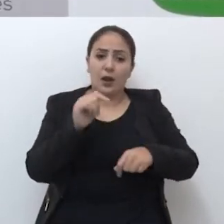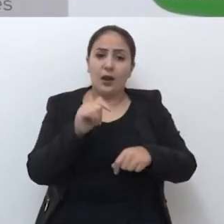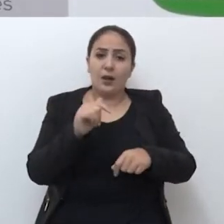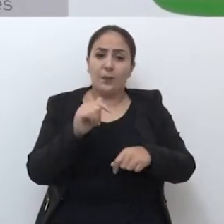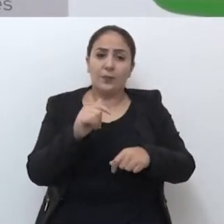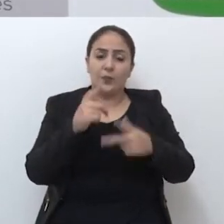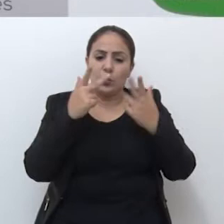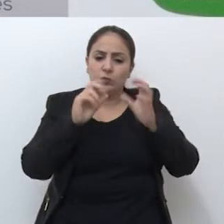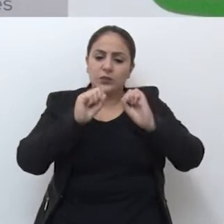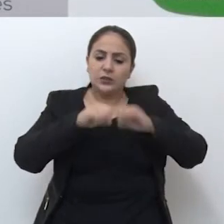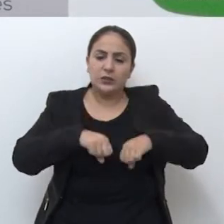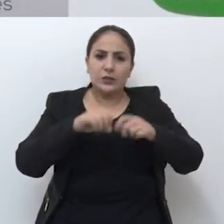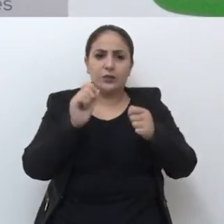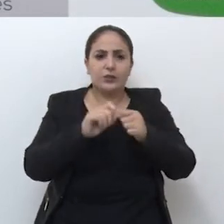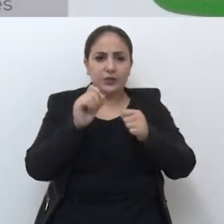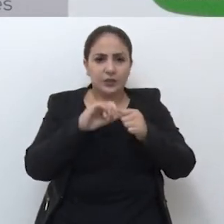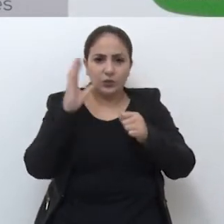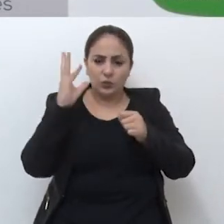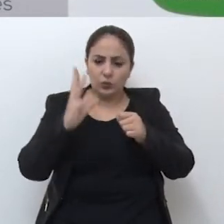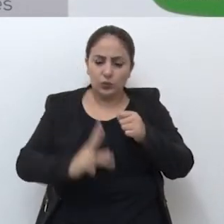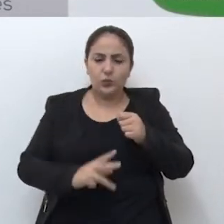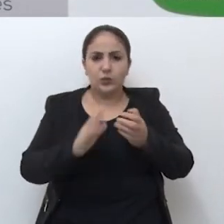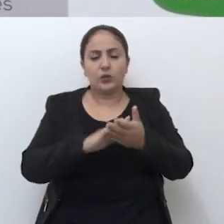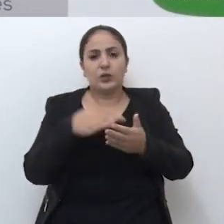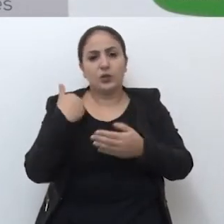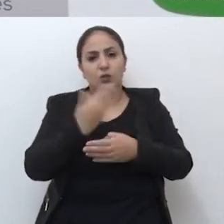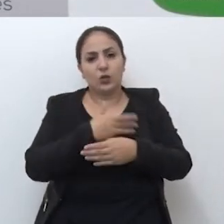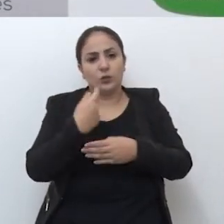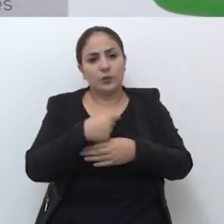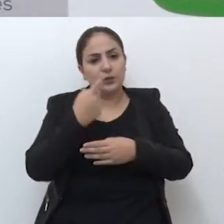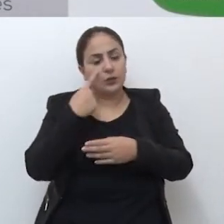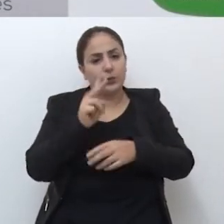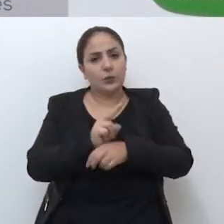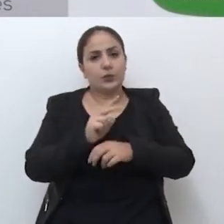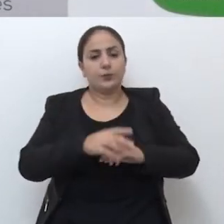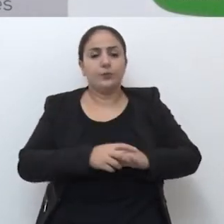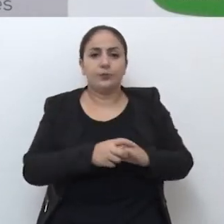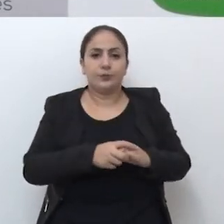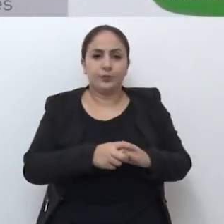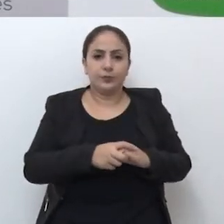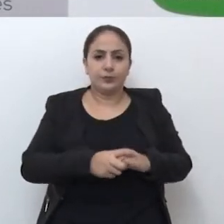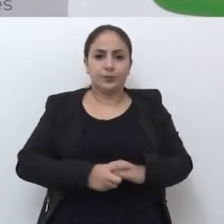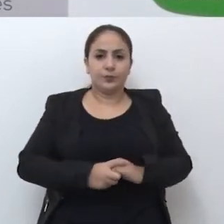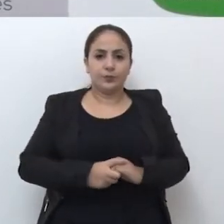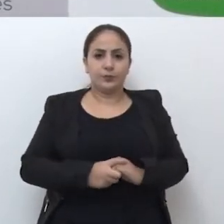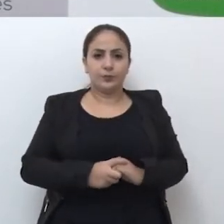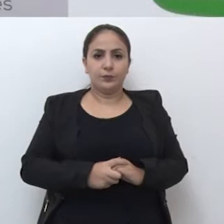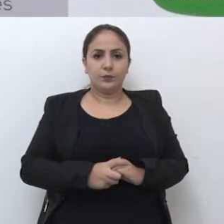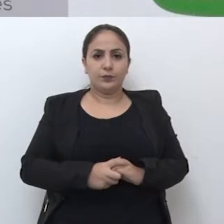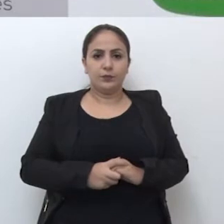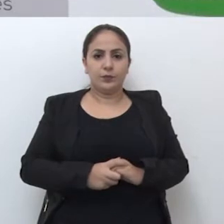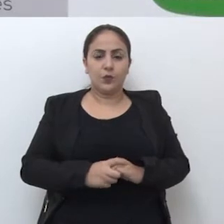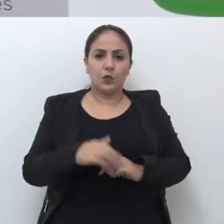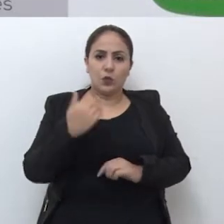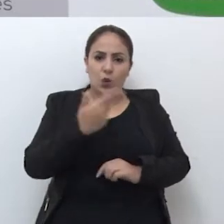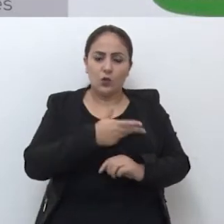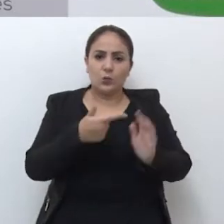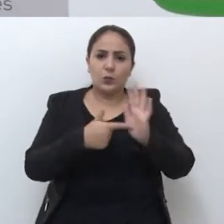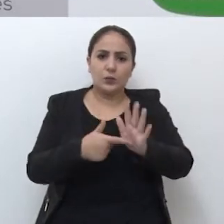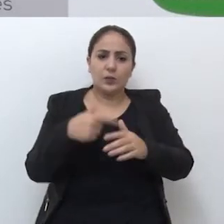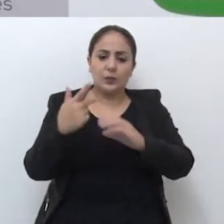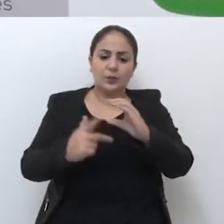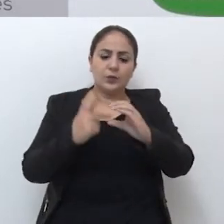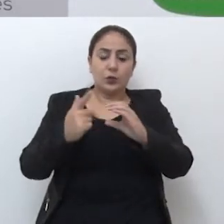é todo um sistema que vem sendo desmontado ao longo do tempo e que a gente precisa tomar alguma providência. Nós apresentamos aqui na Câmara de